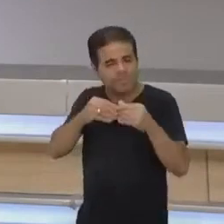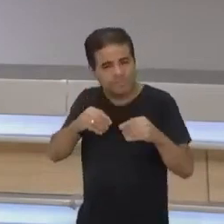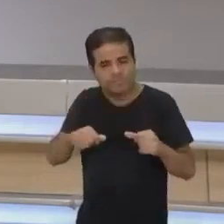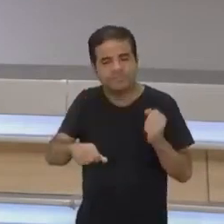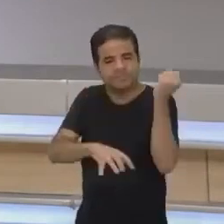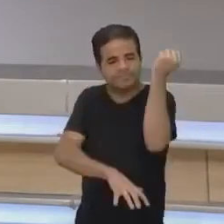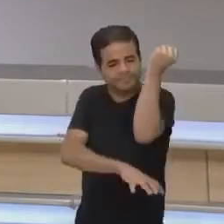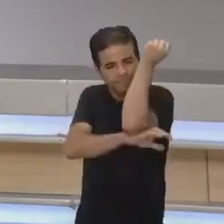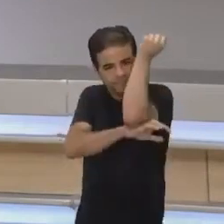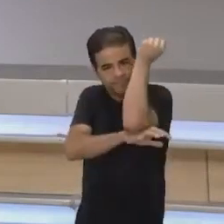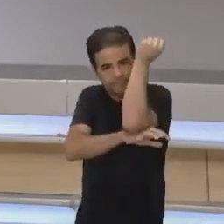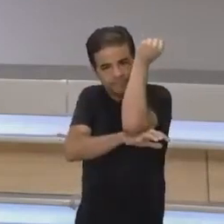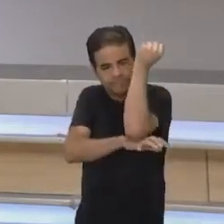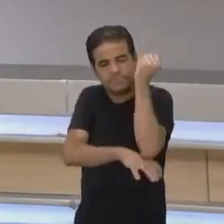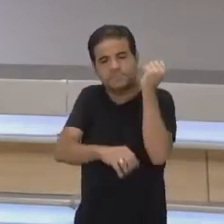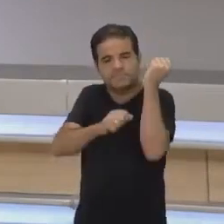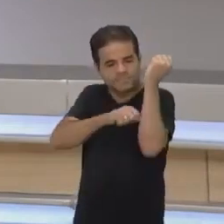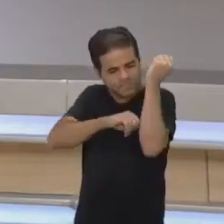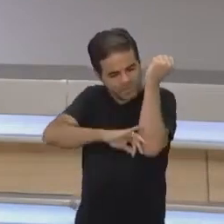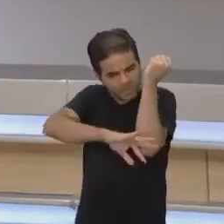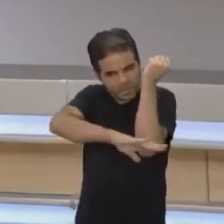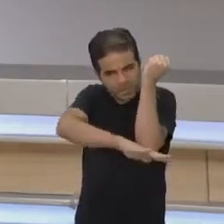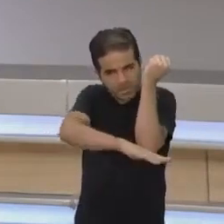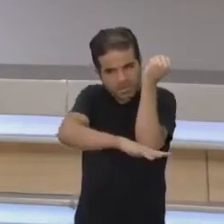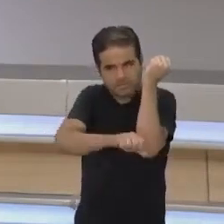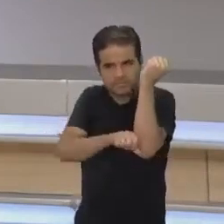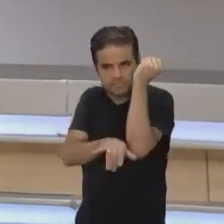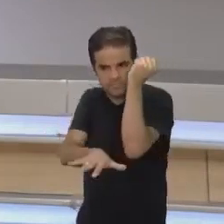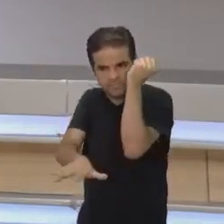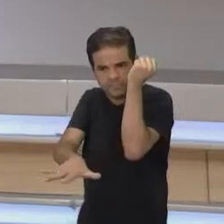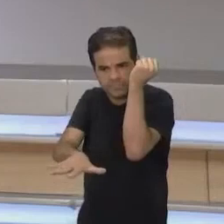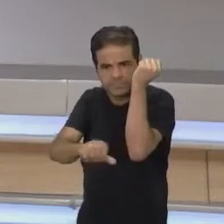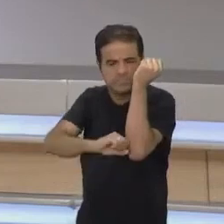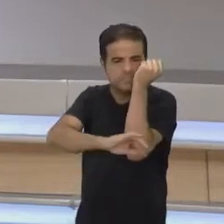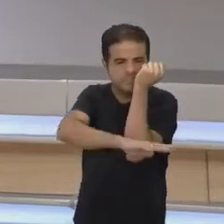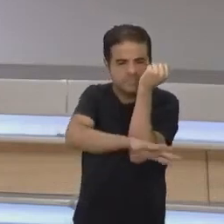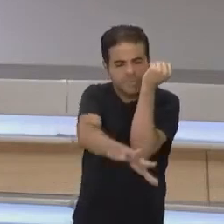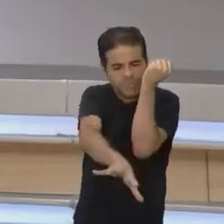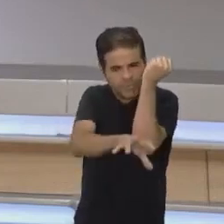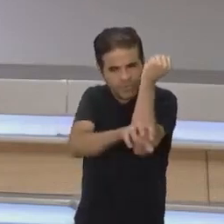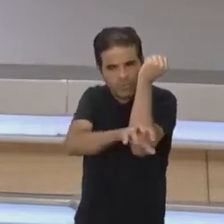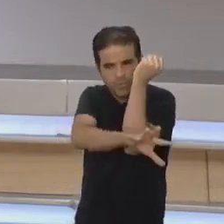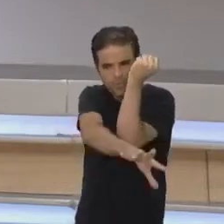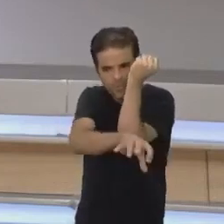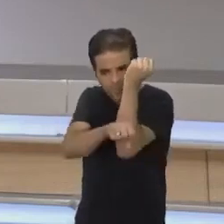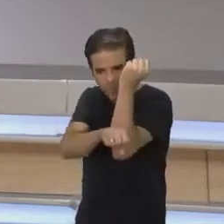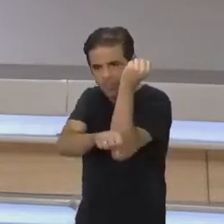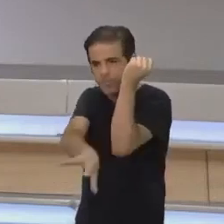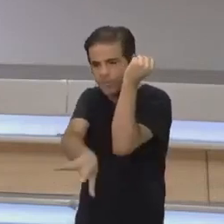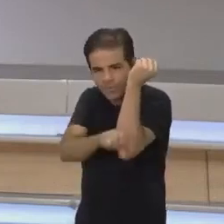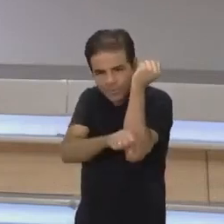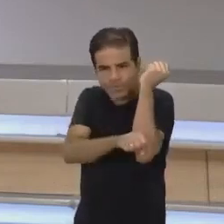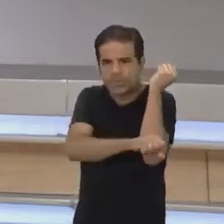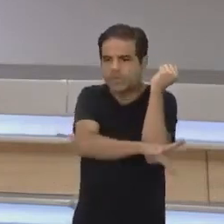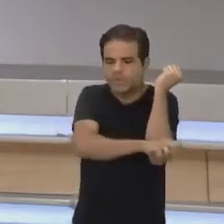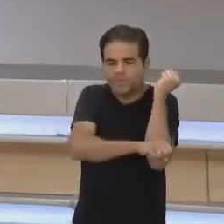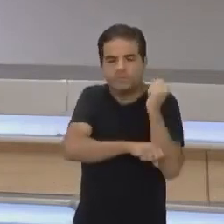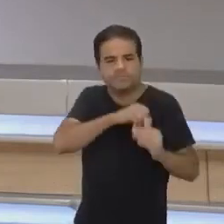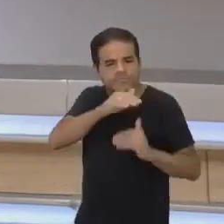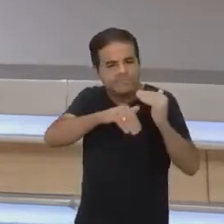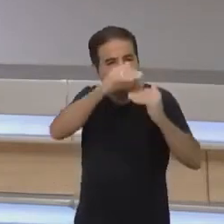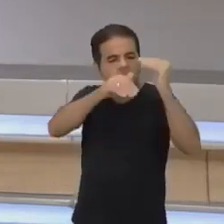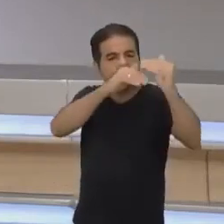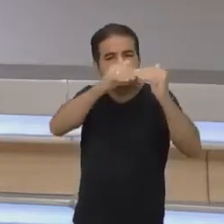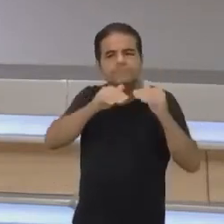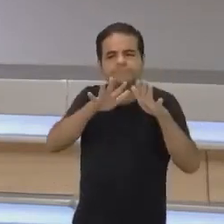as raízes, então, das plantas captam esses sais minerais, para elas realizarem um processo que